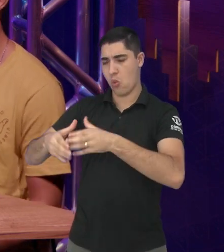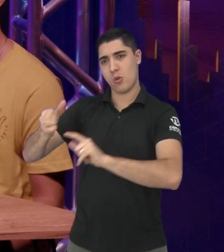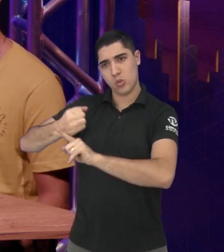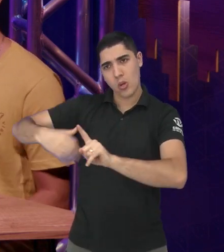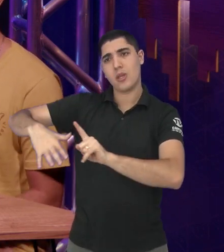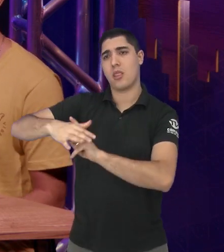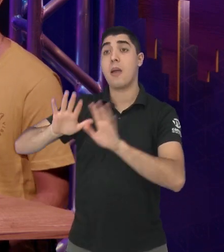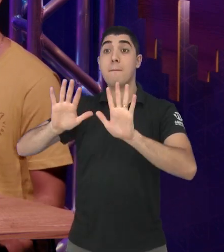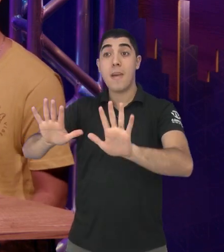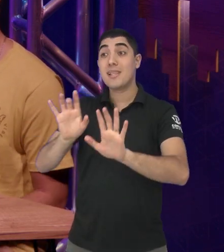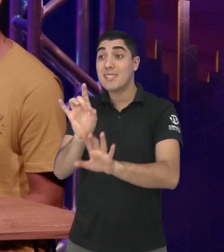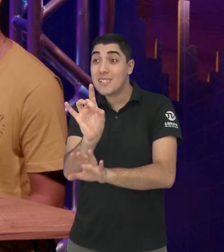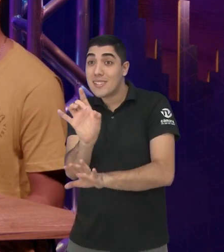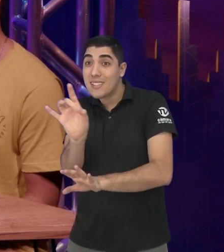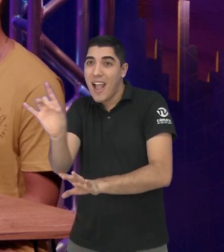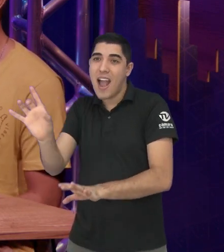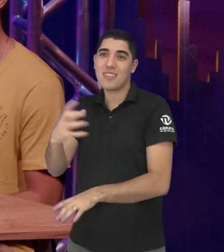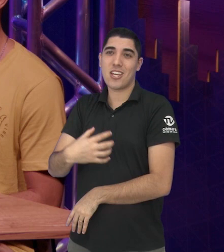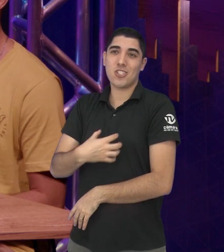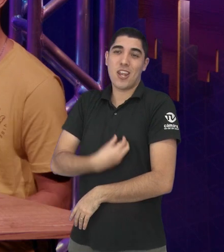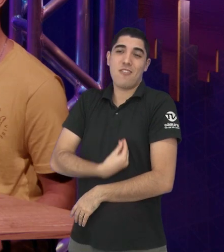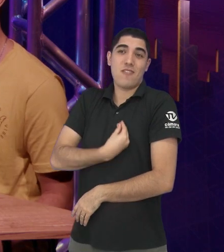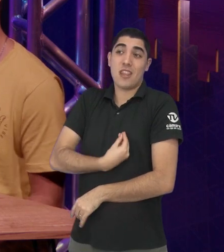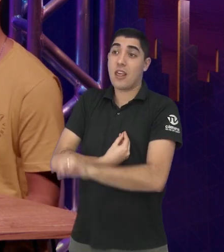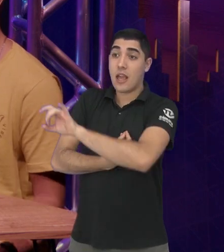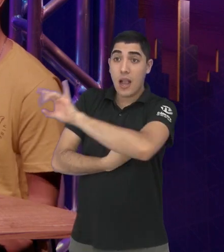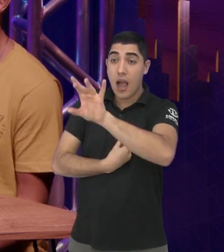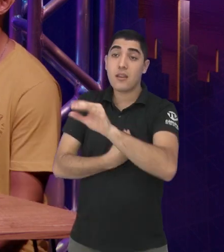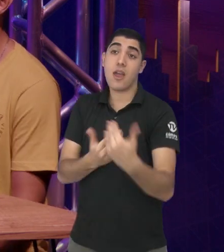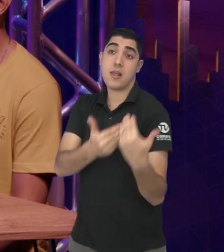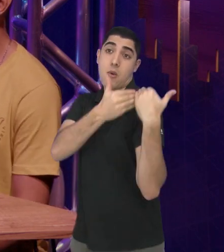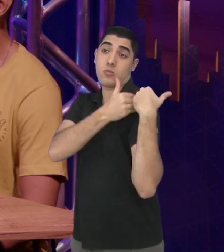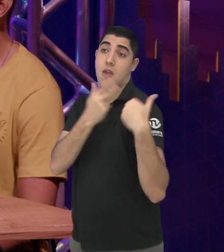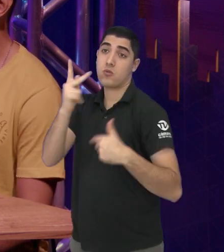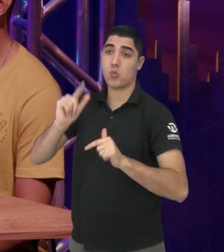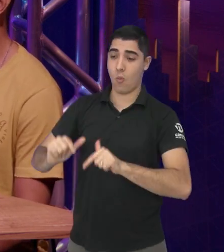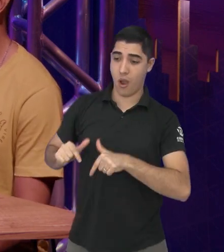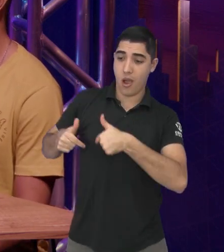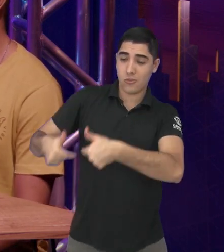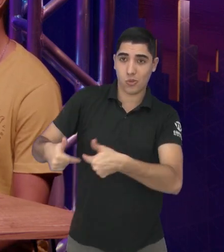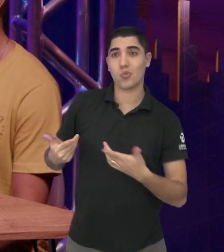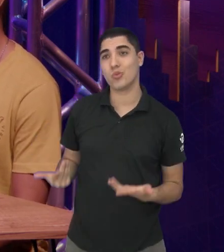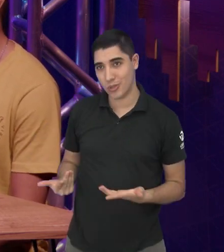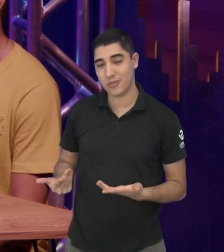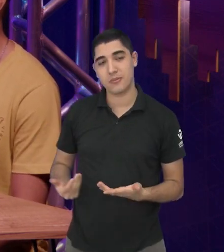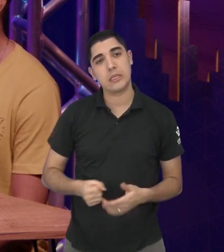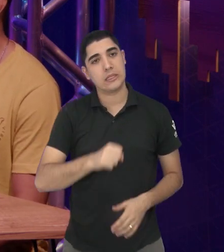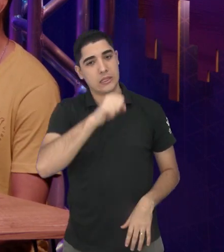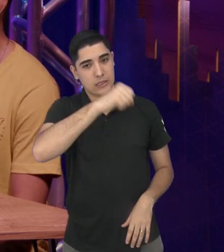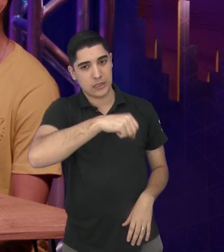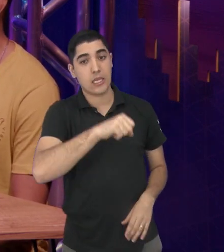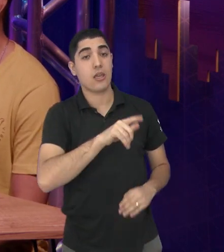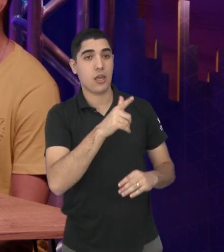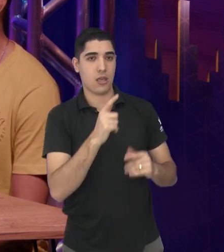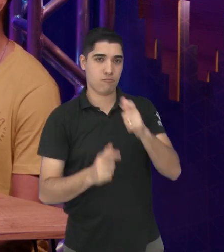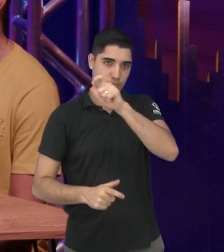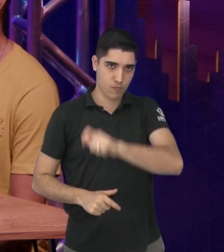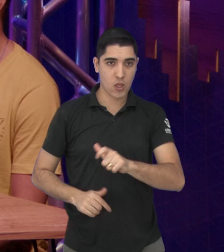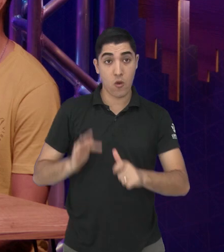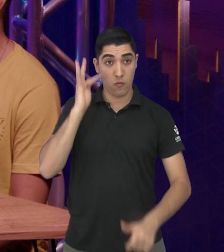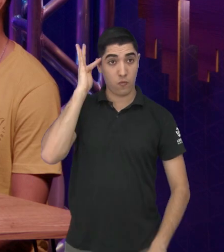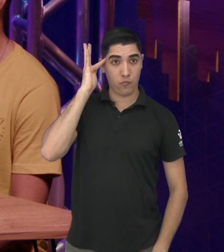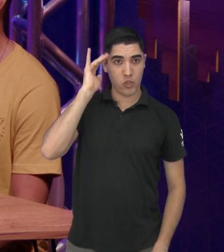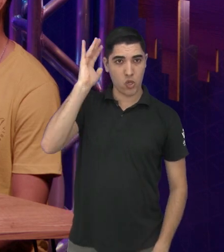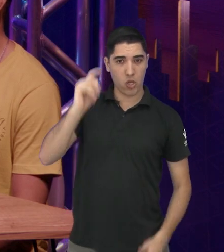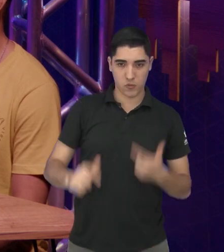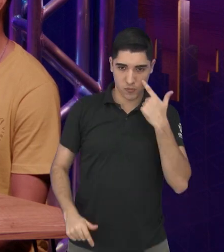né? Mas é um quebra-cabeça ali, você é responsável pelas suas ações, né? Exato. E Nietzsche fala muito disso, né, o